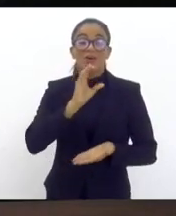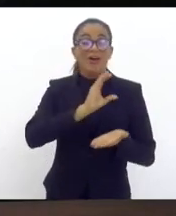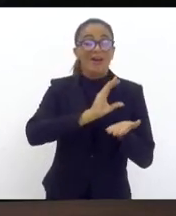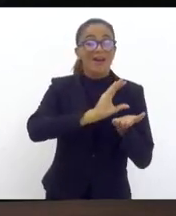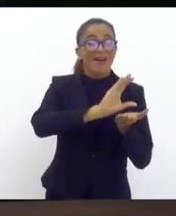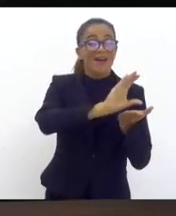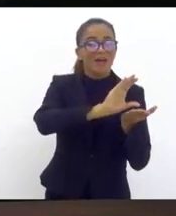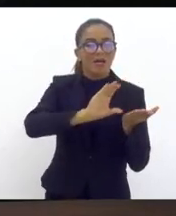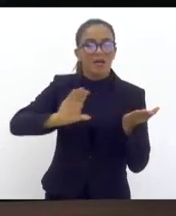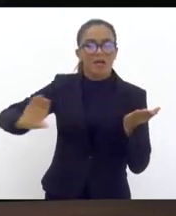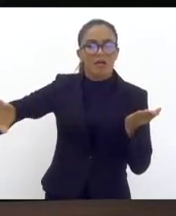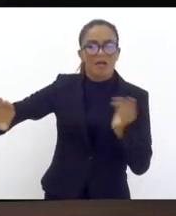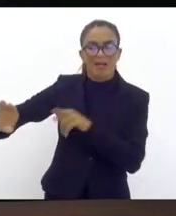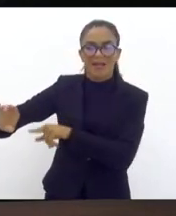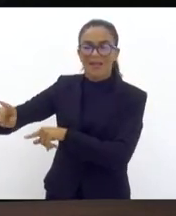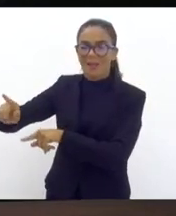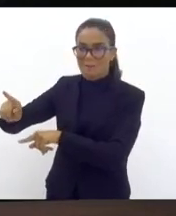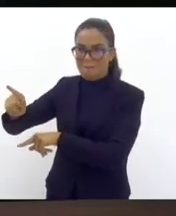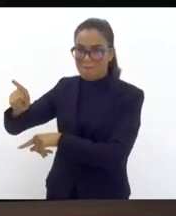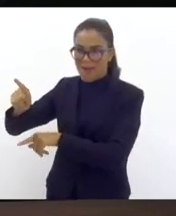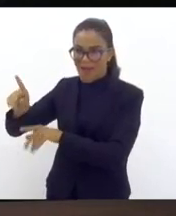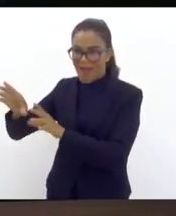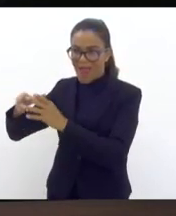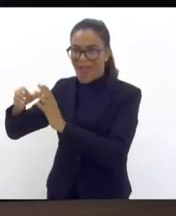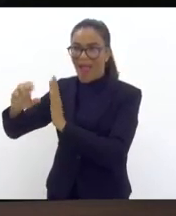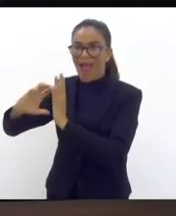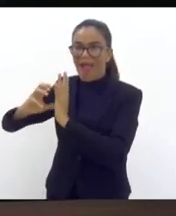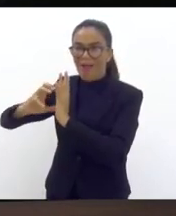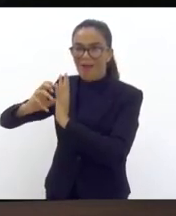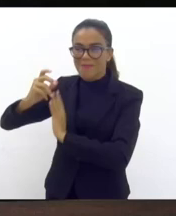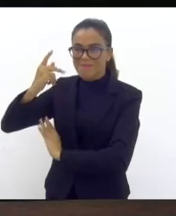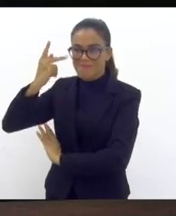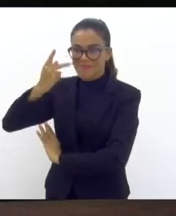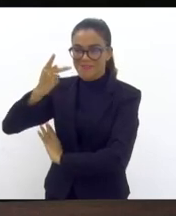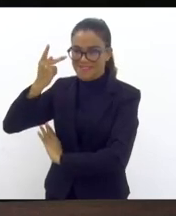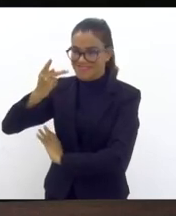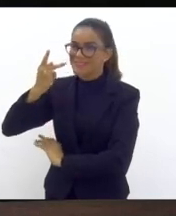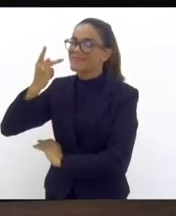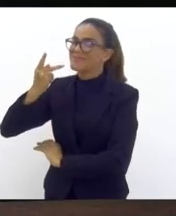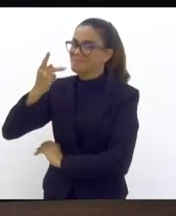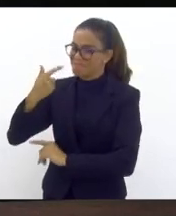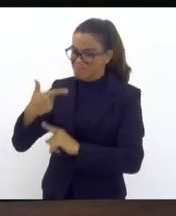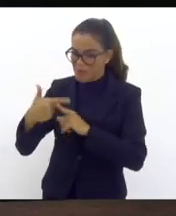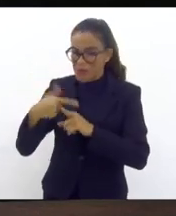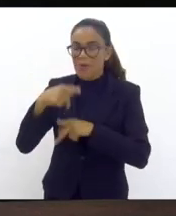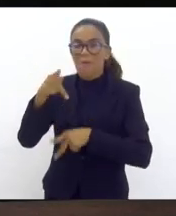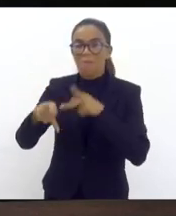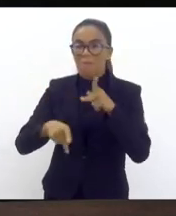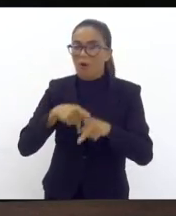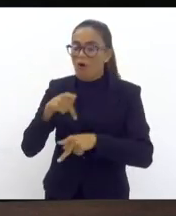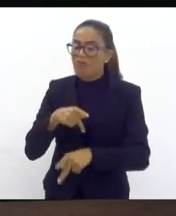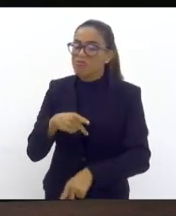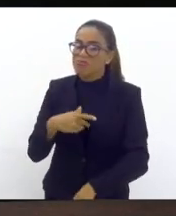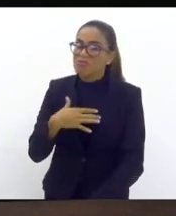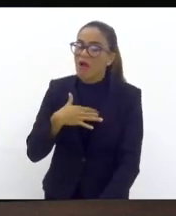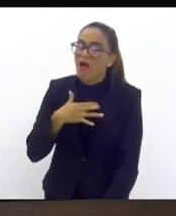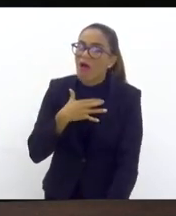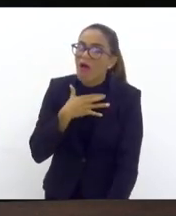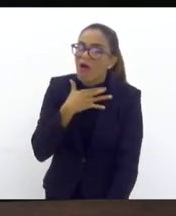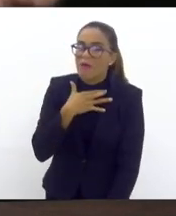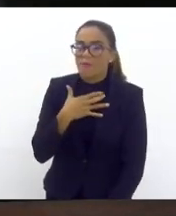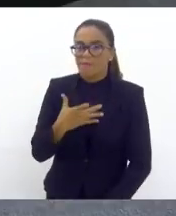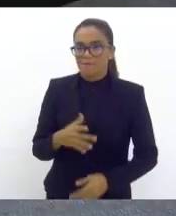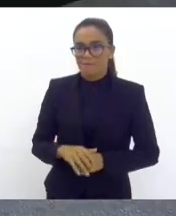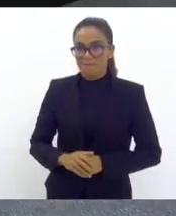campanhas políticas o mais importante é isso porque o povo tá parecendo mas com a